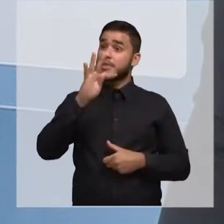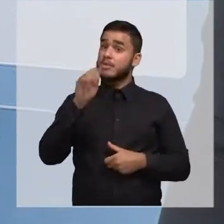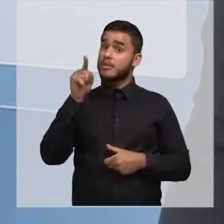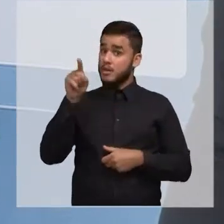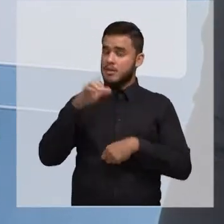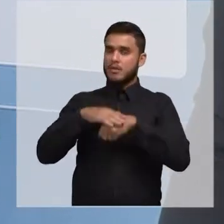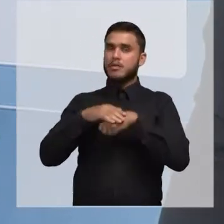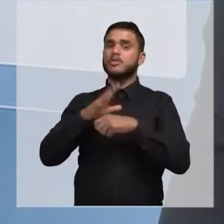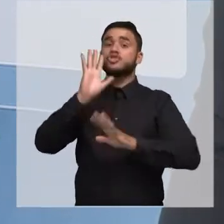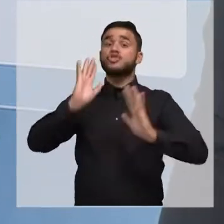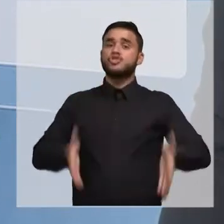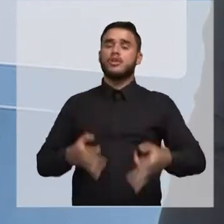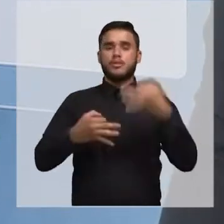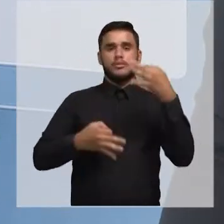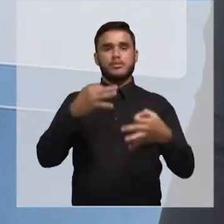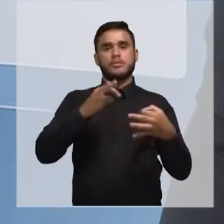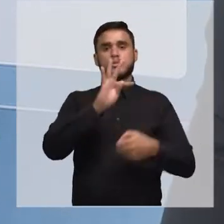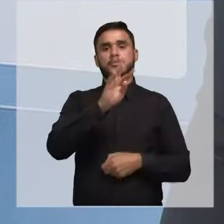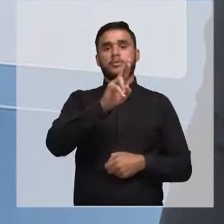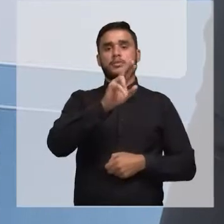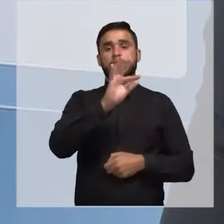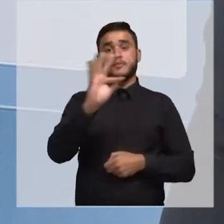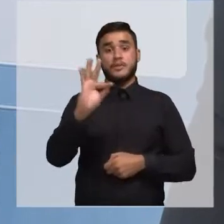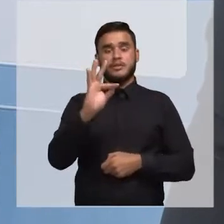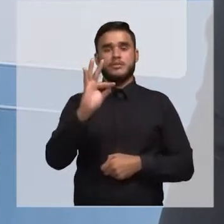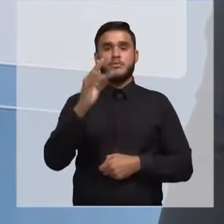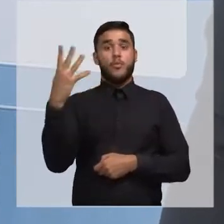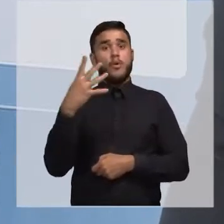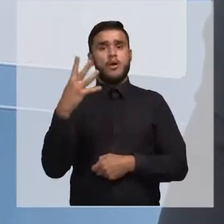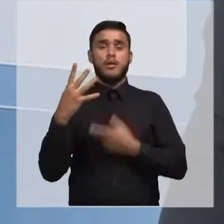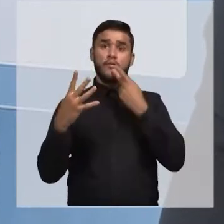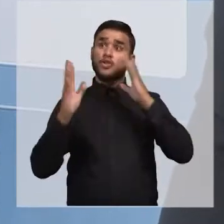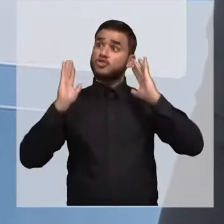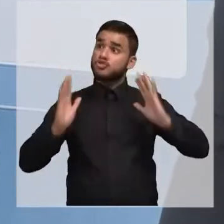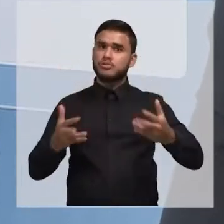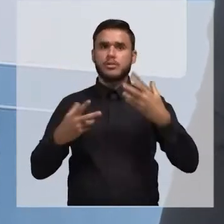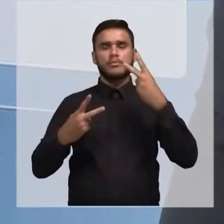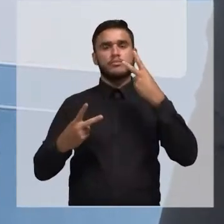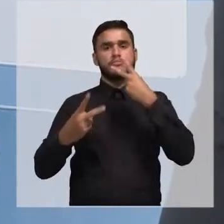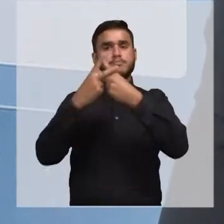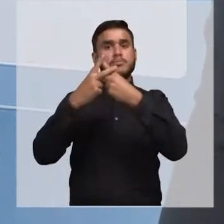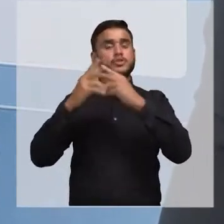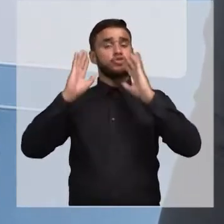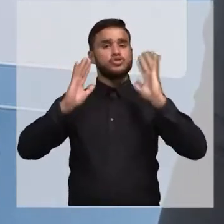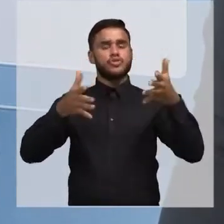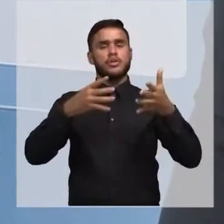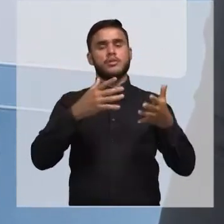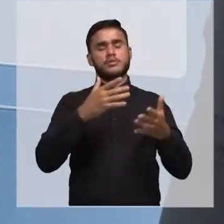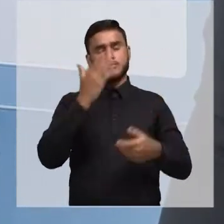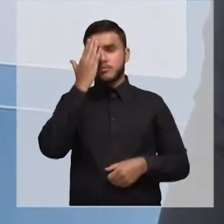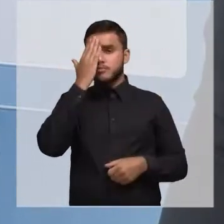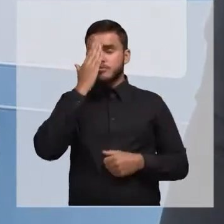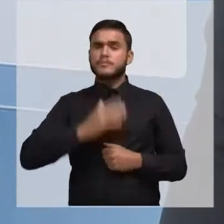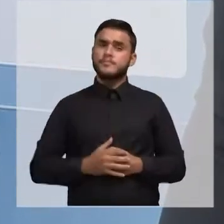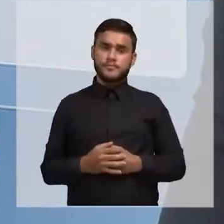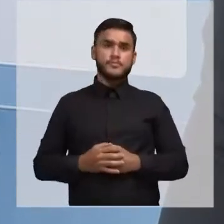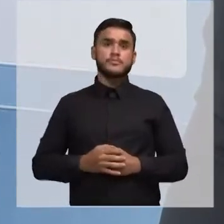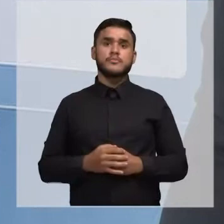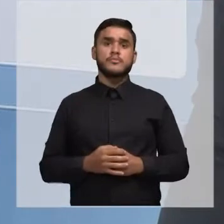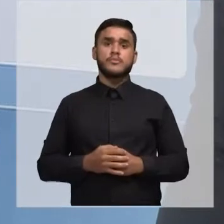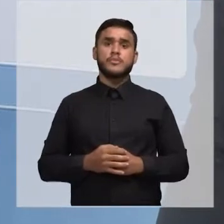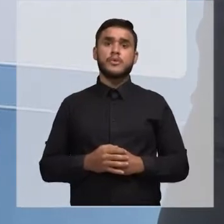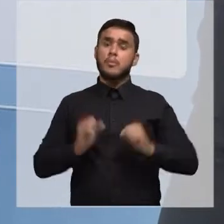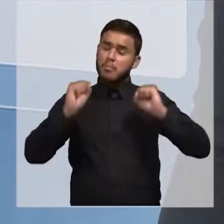de um tribunal regional federal, da Justiça Federal. Para você ter ideia, a condenação de segunda instância pode ser até por um tribunal